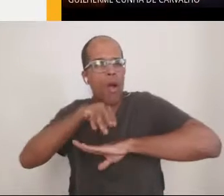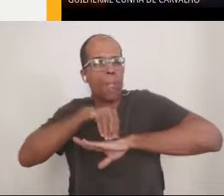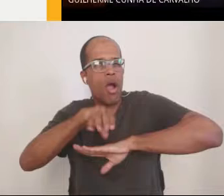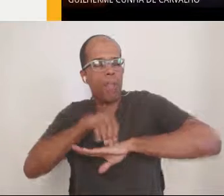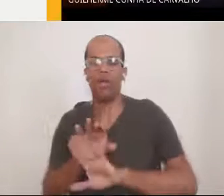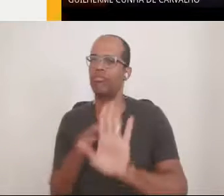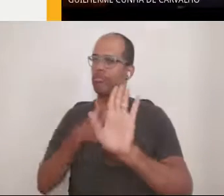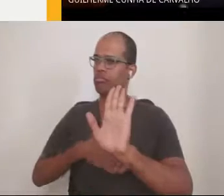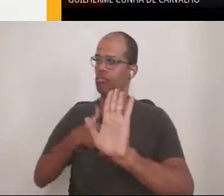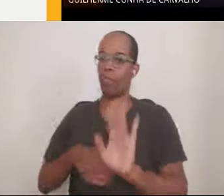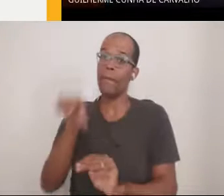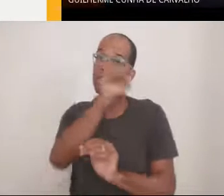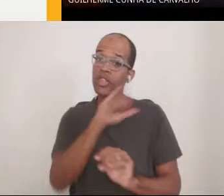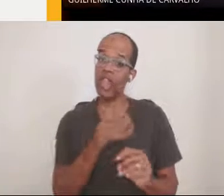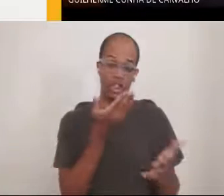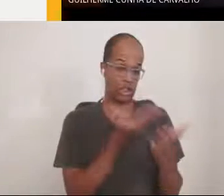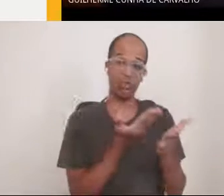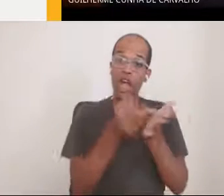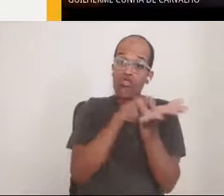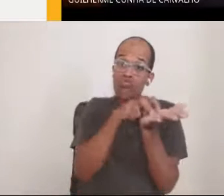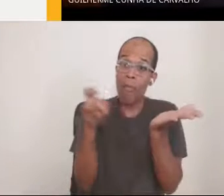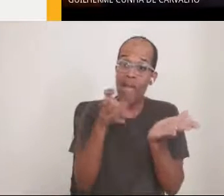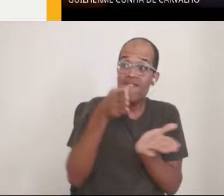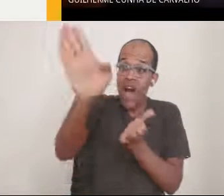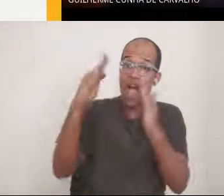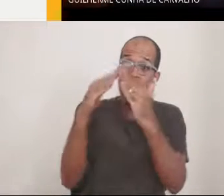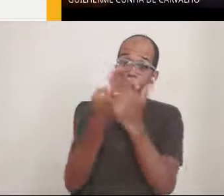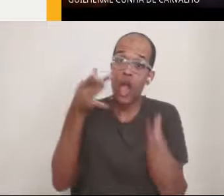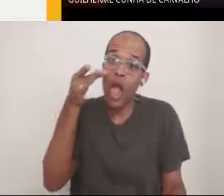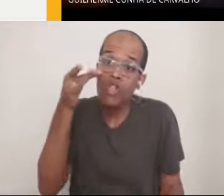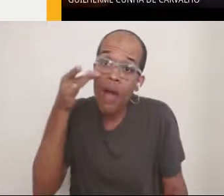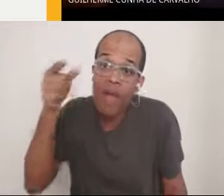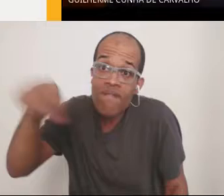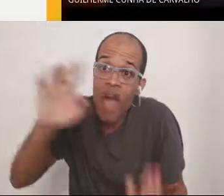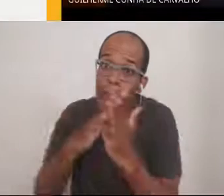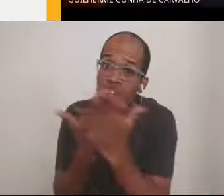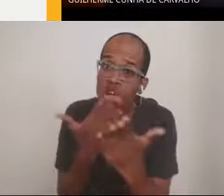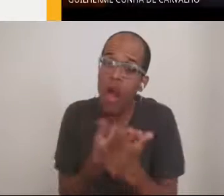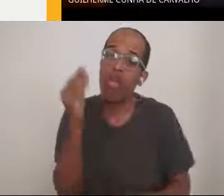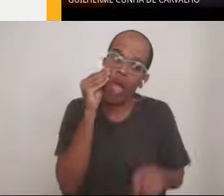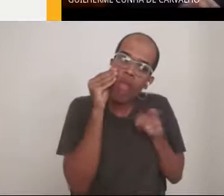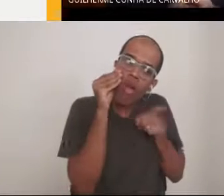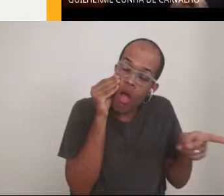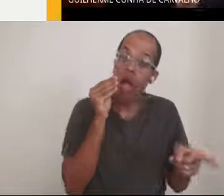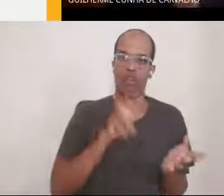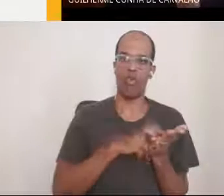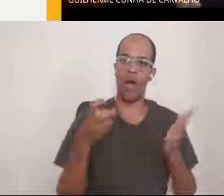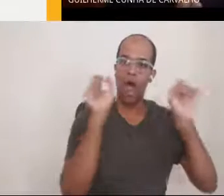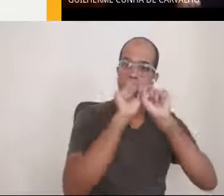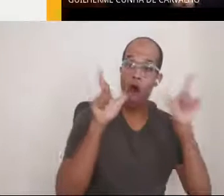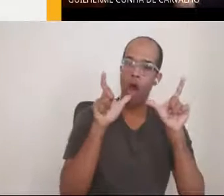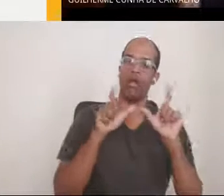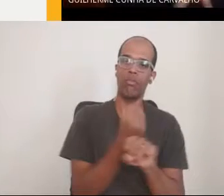sobre isso. Mas se o aluno estudava pela manhã na escola, tente manter ele estudando pela manhã. O que acontece